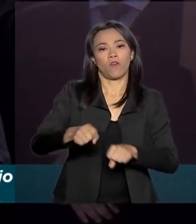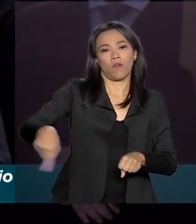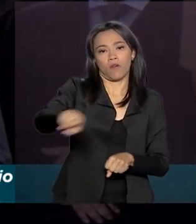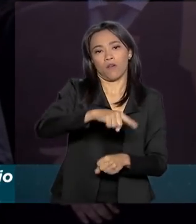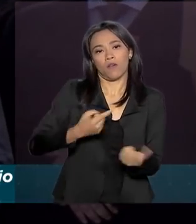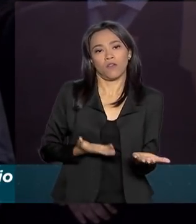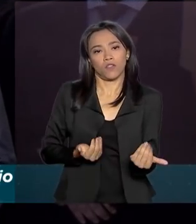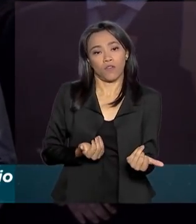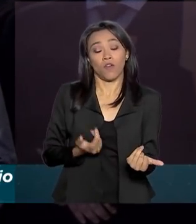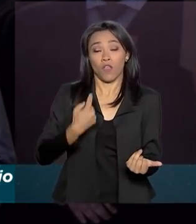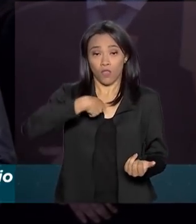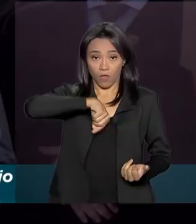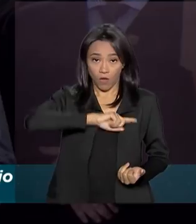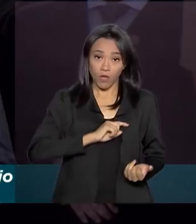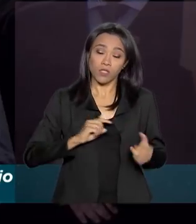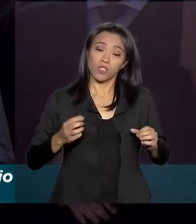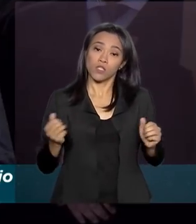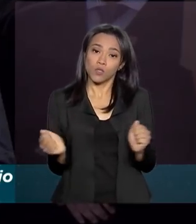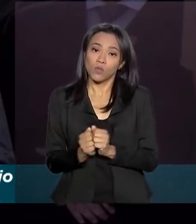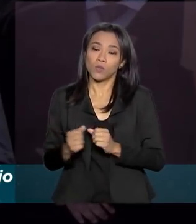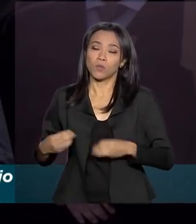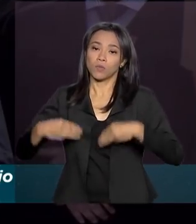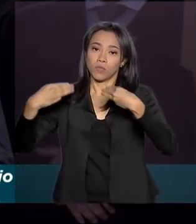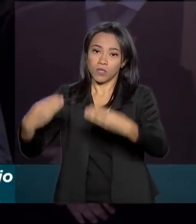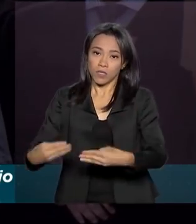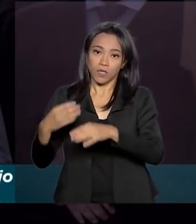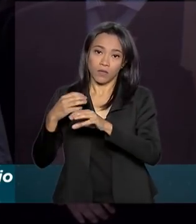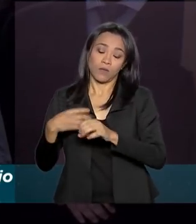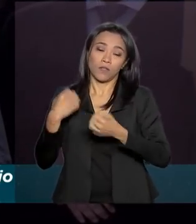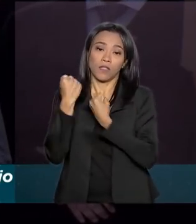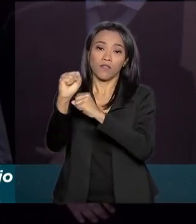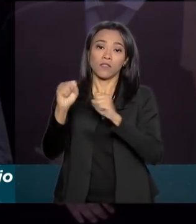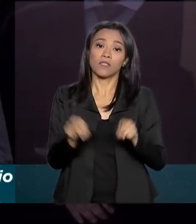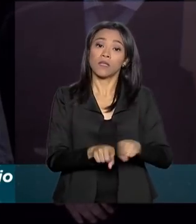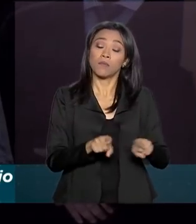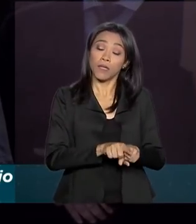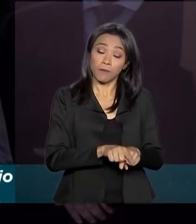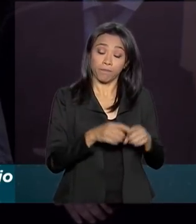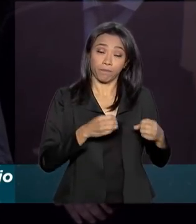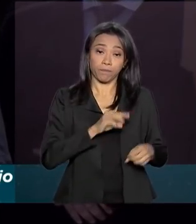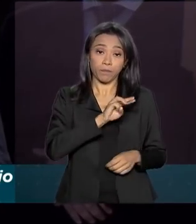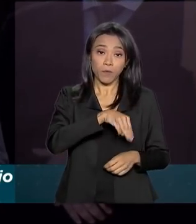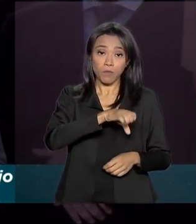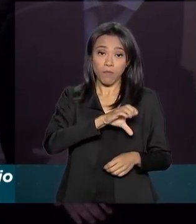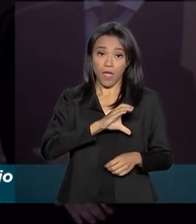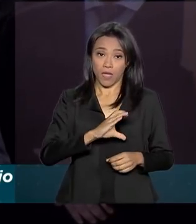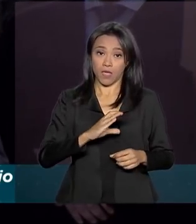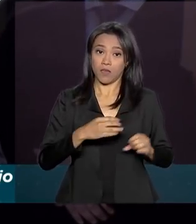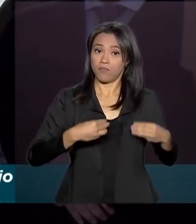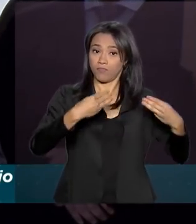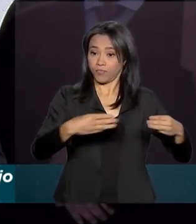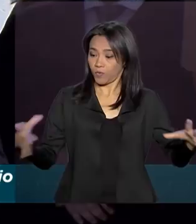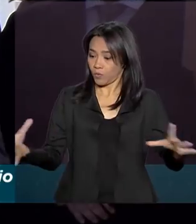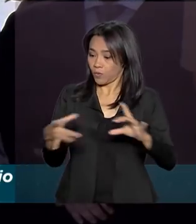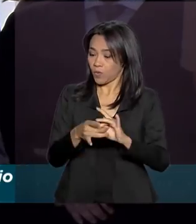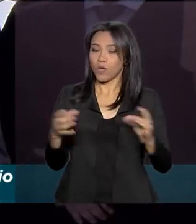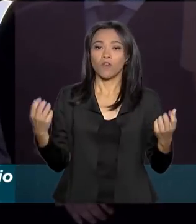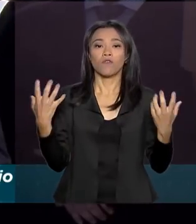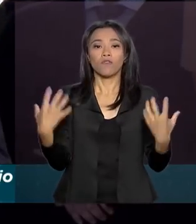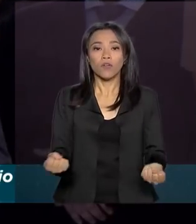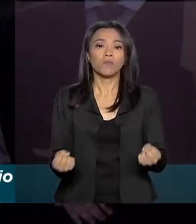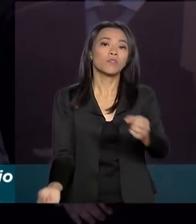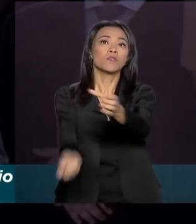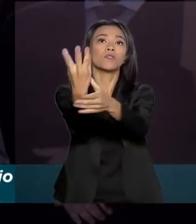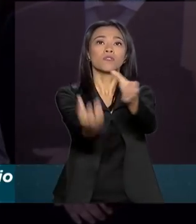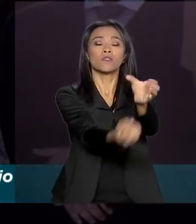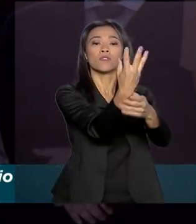junto ao ministério da defesa e da educação e implantar um colégio militar em todas as capitais do brasil já estamos